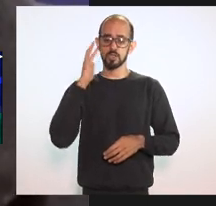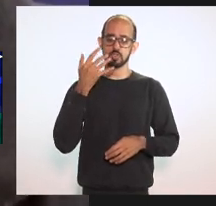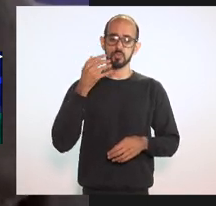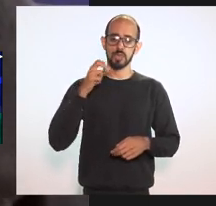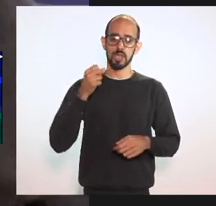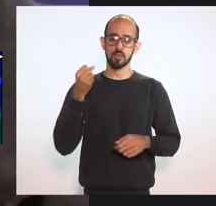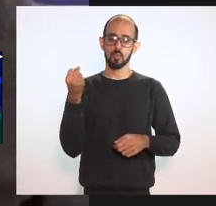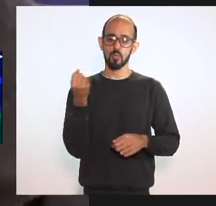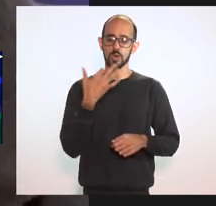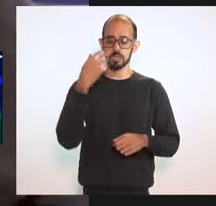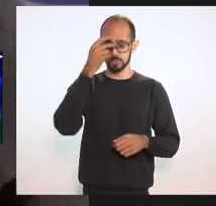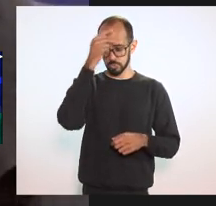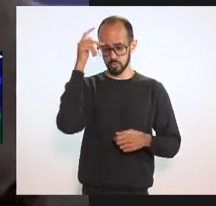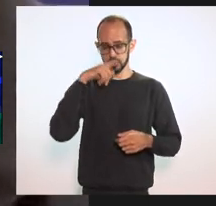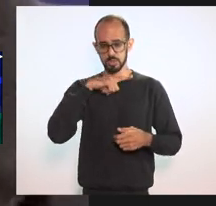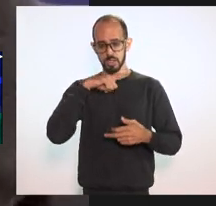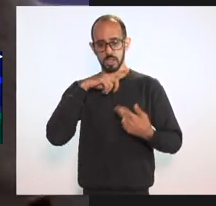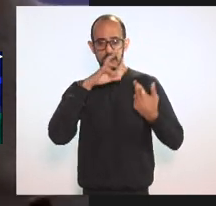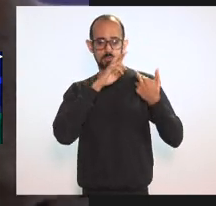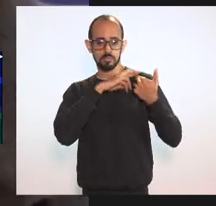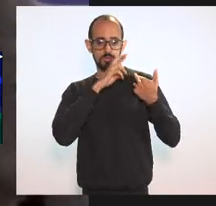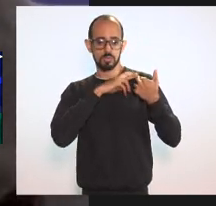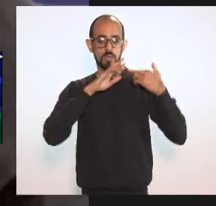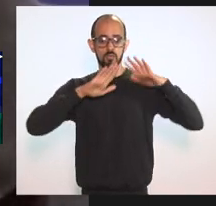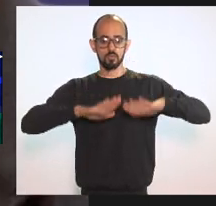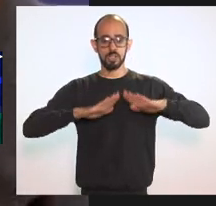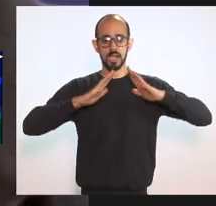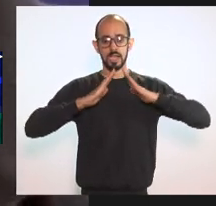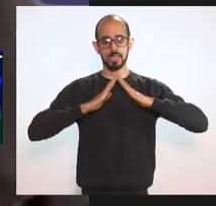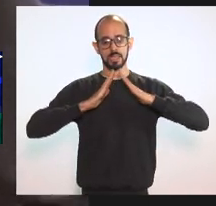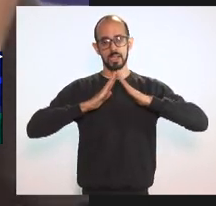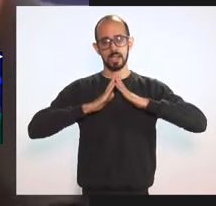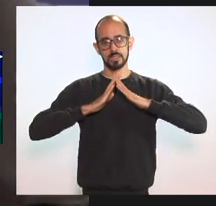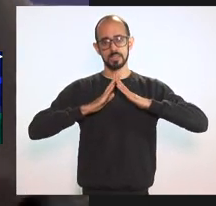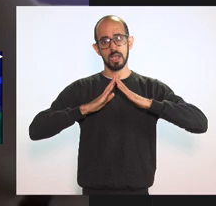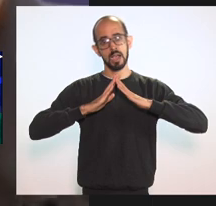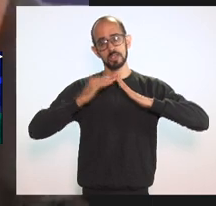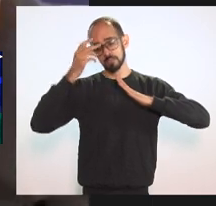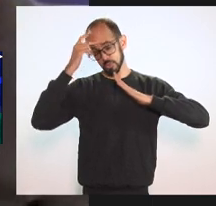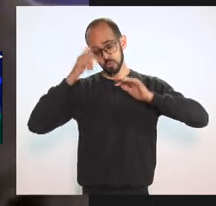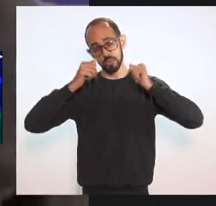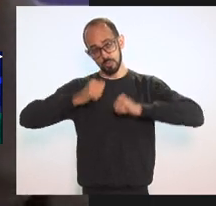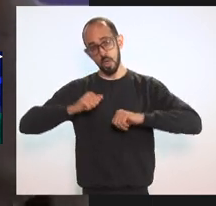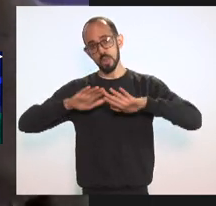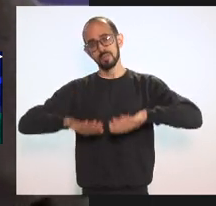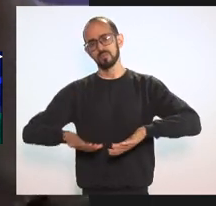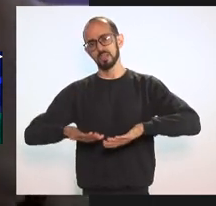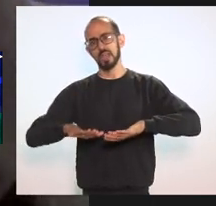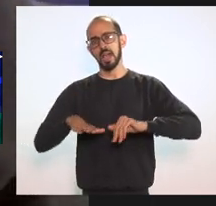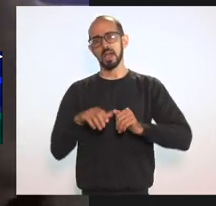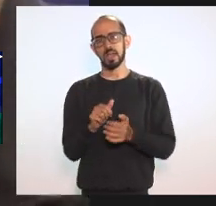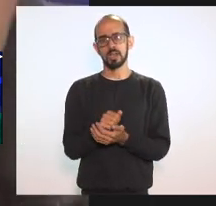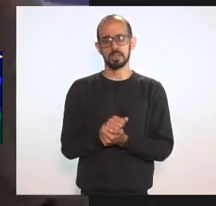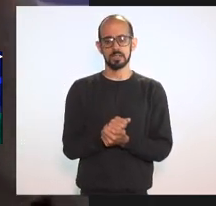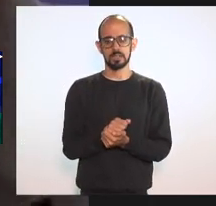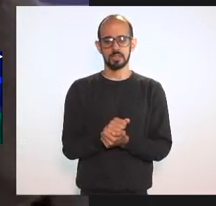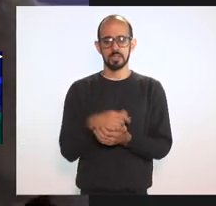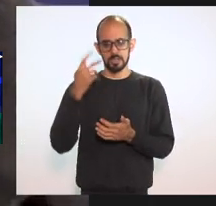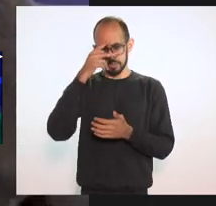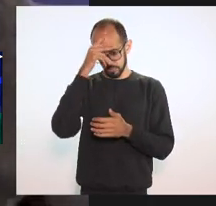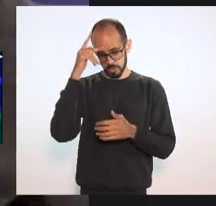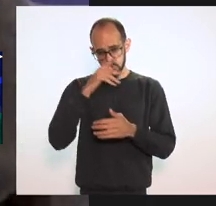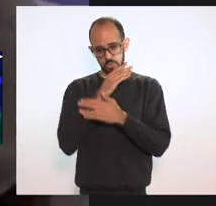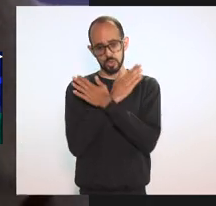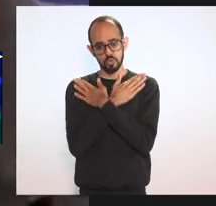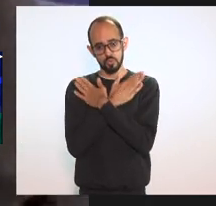terem responsabilidade ficar nas suas casas aquelas que podem ficar aquelas que estão de folga